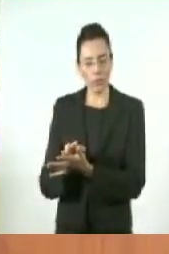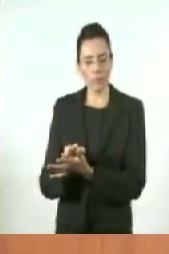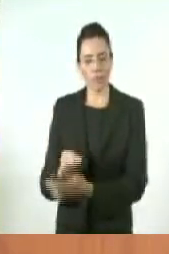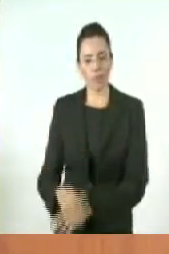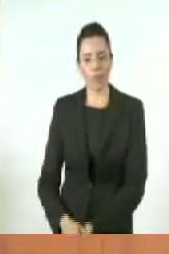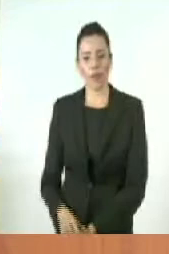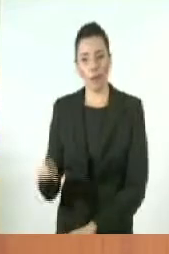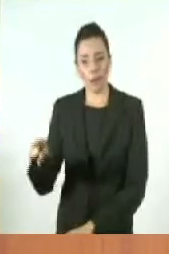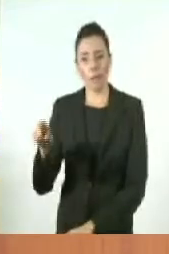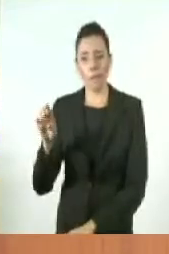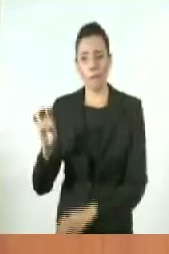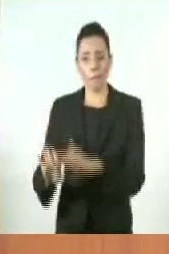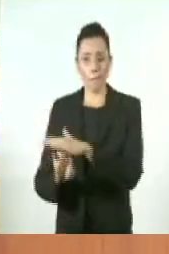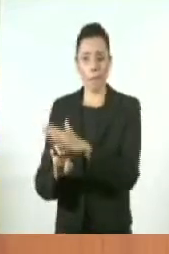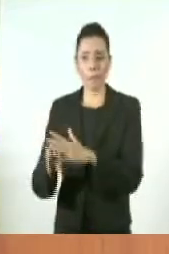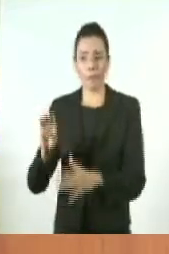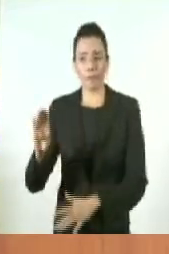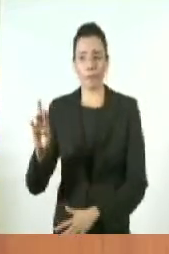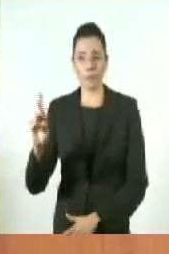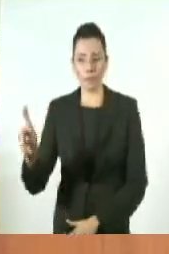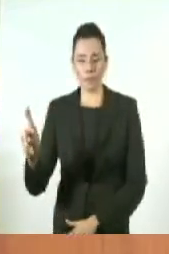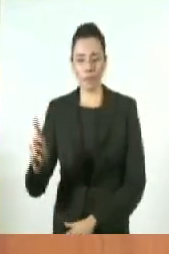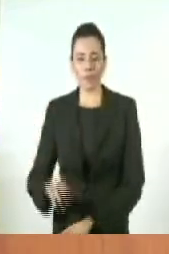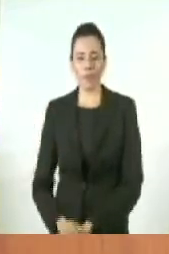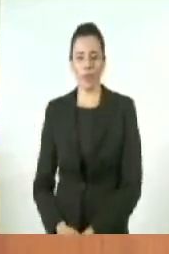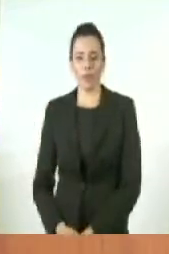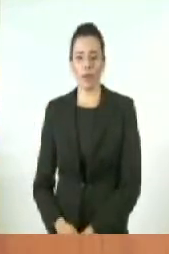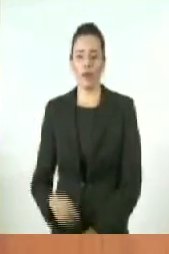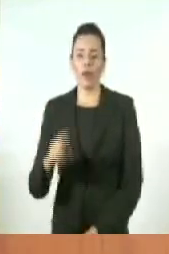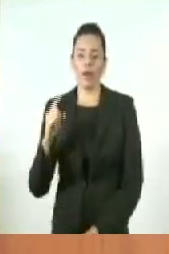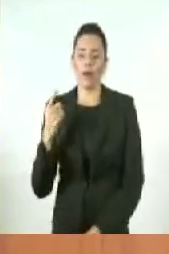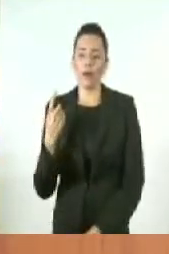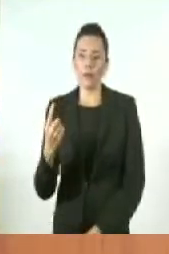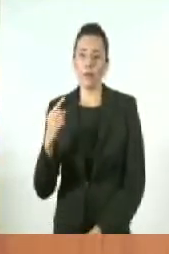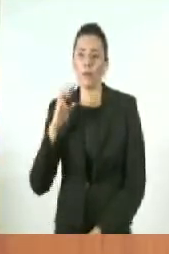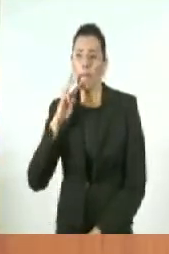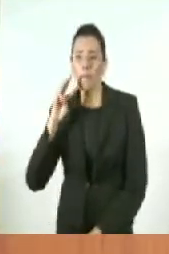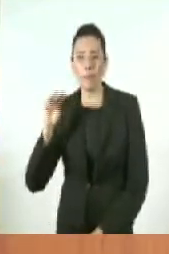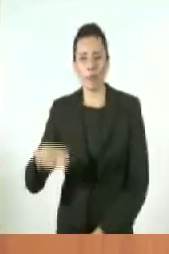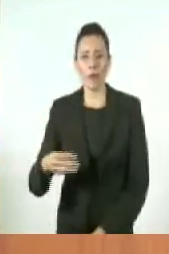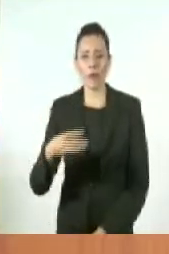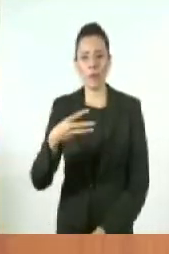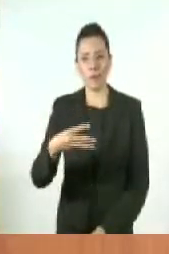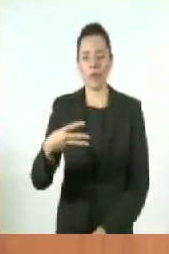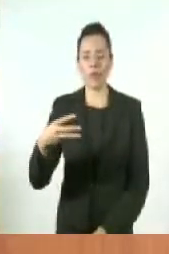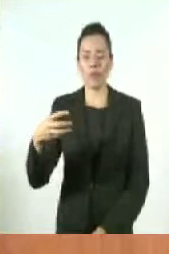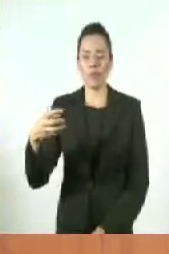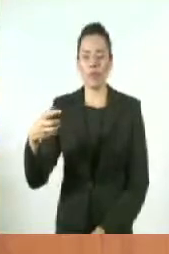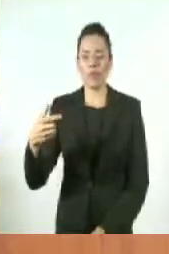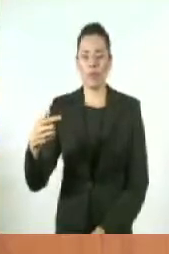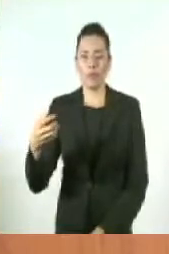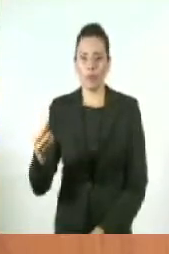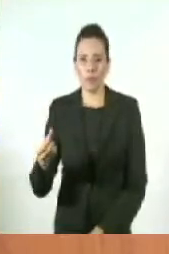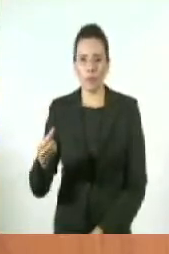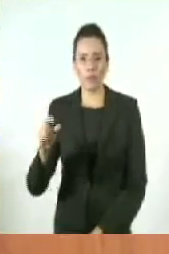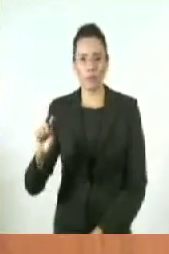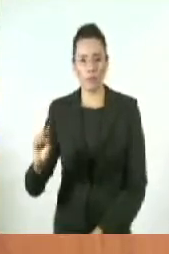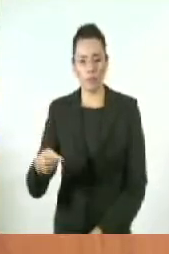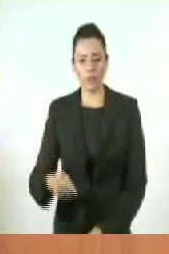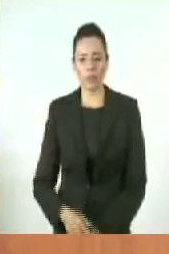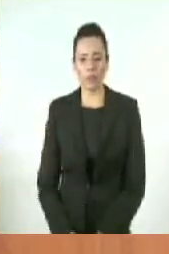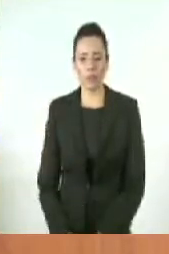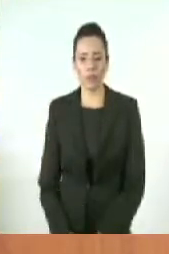BR, foi gasto R$ 1.336.000 por mês. E a contratação da BR Construtora